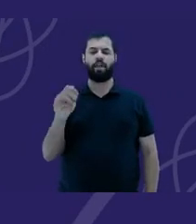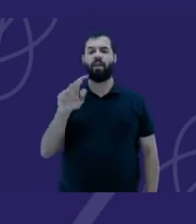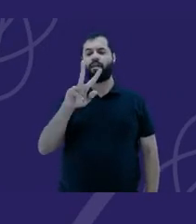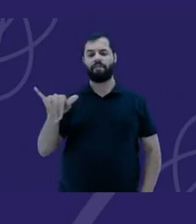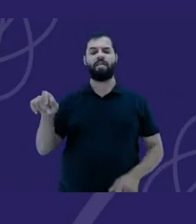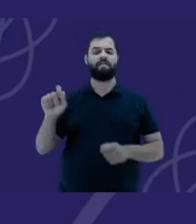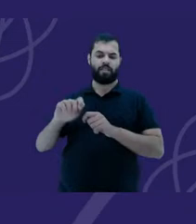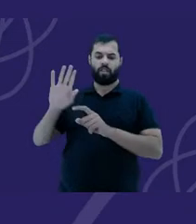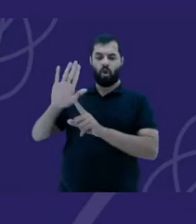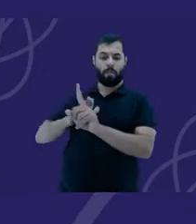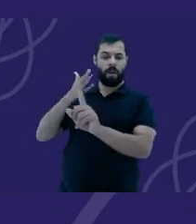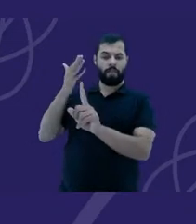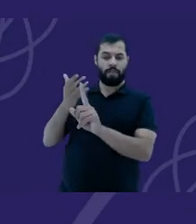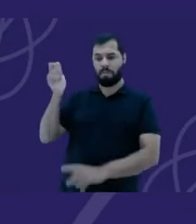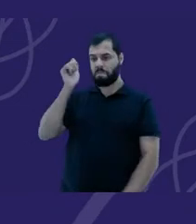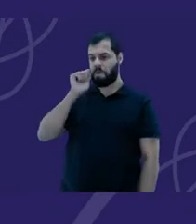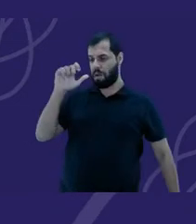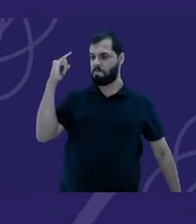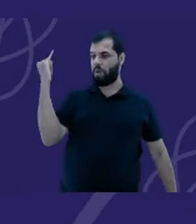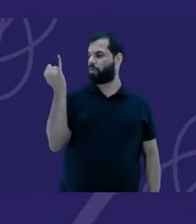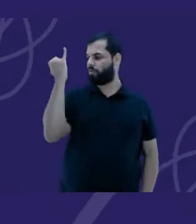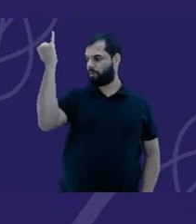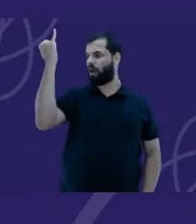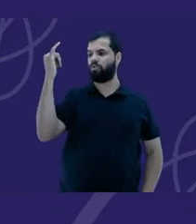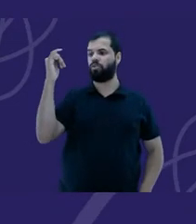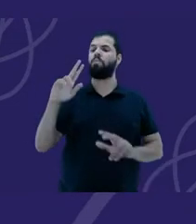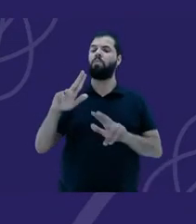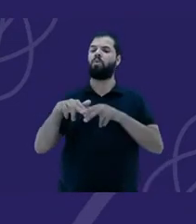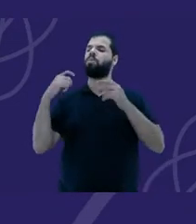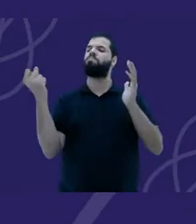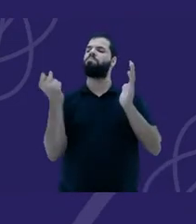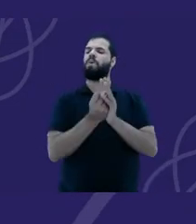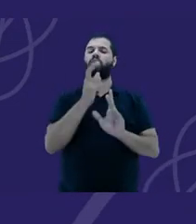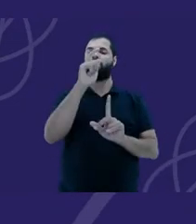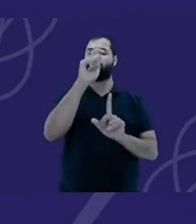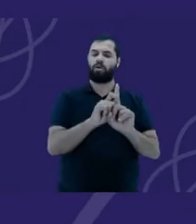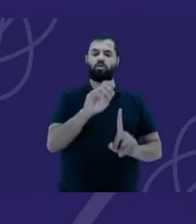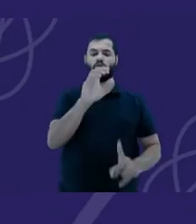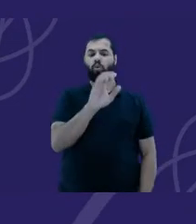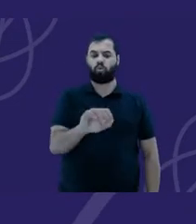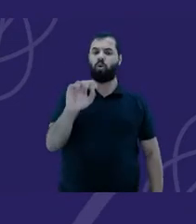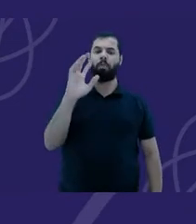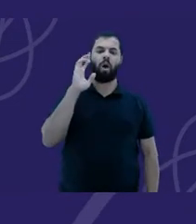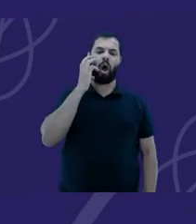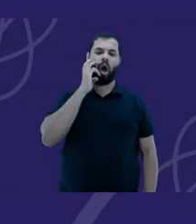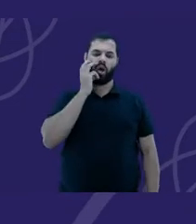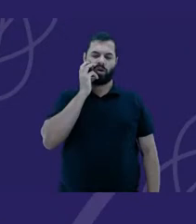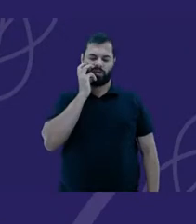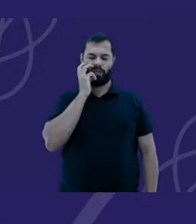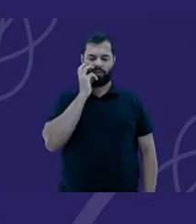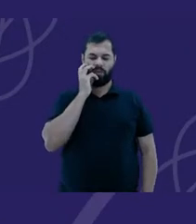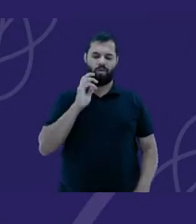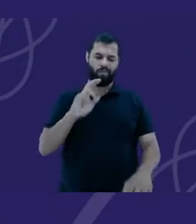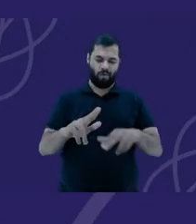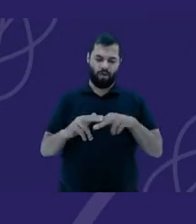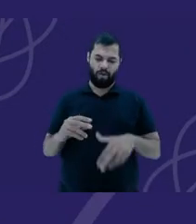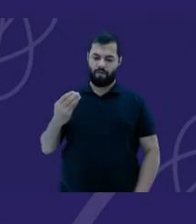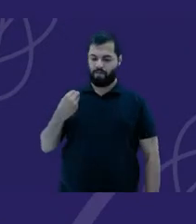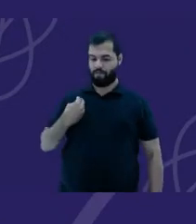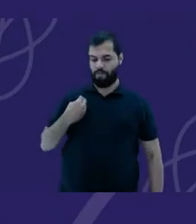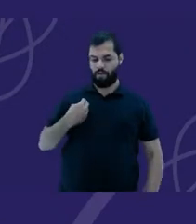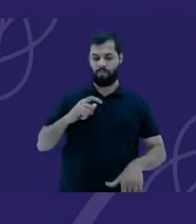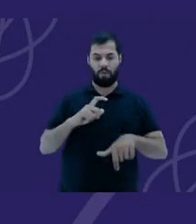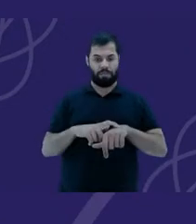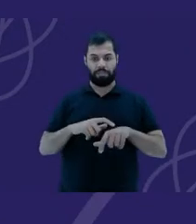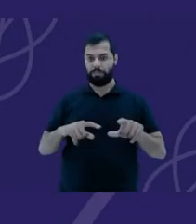que esse momento trágico, né, digamos assim, fosse